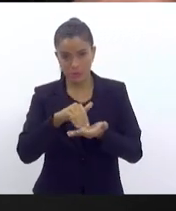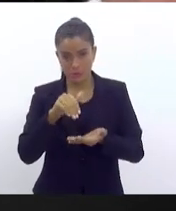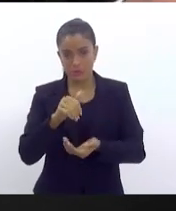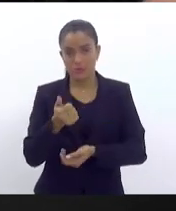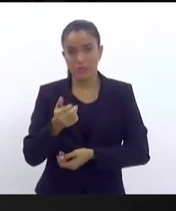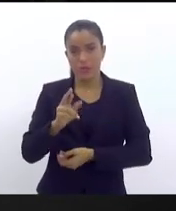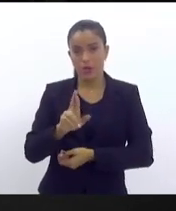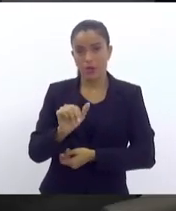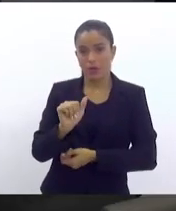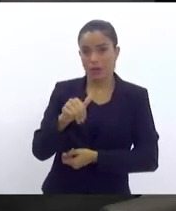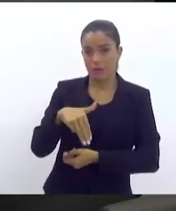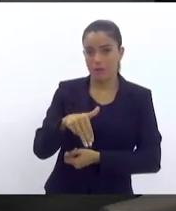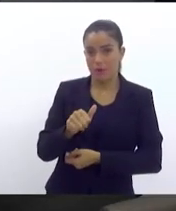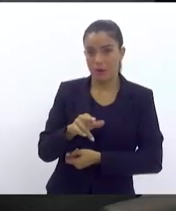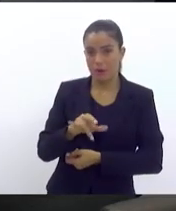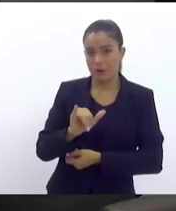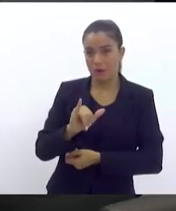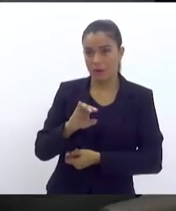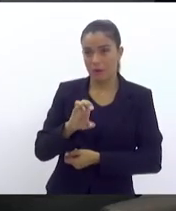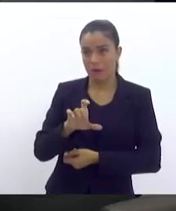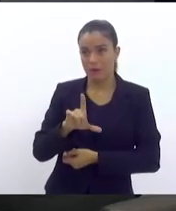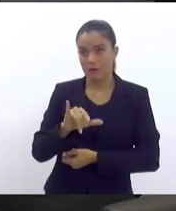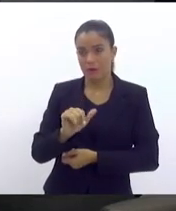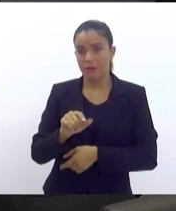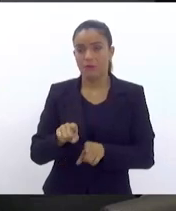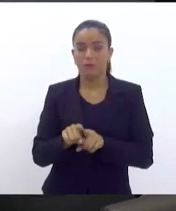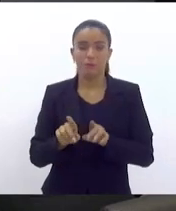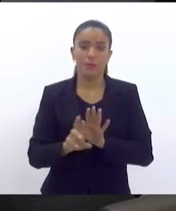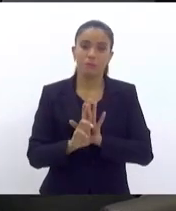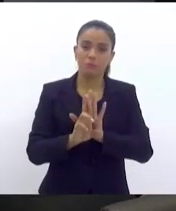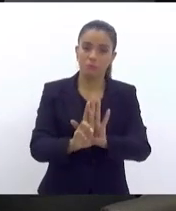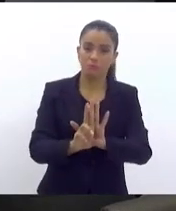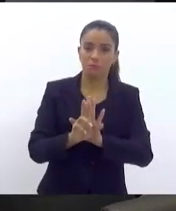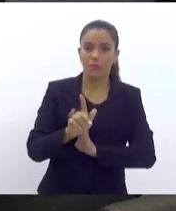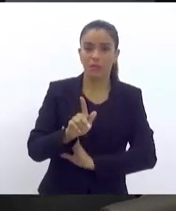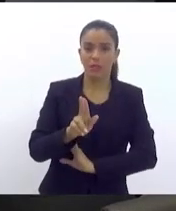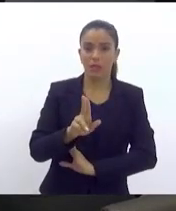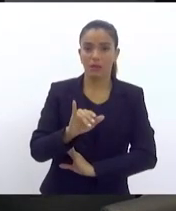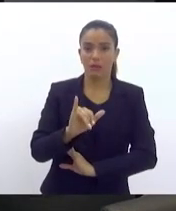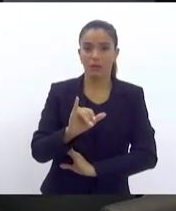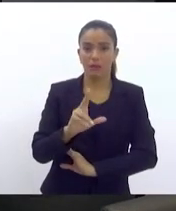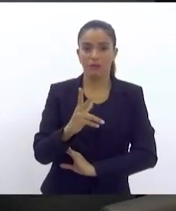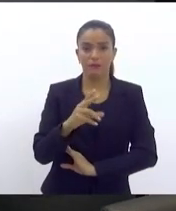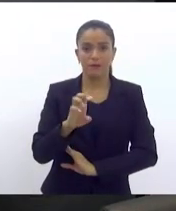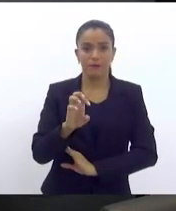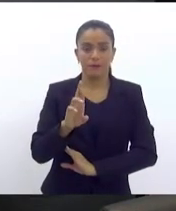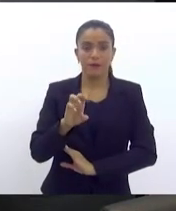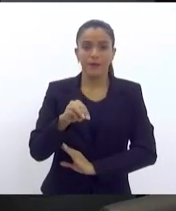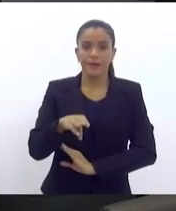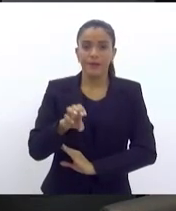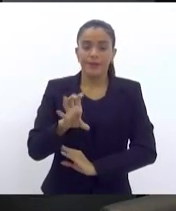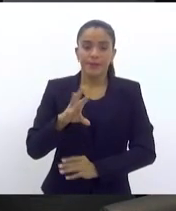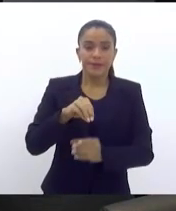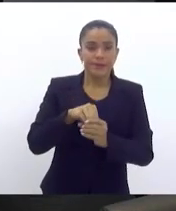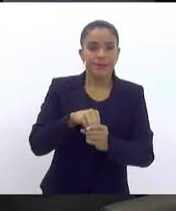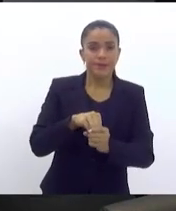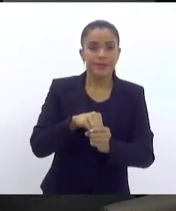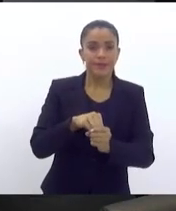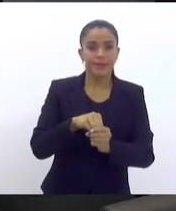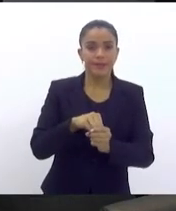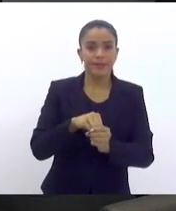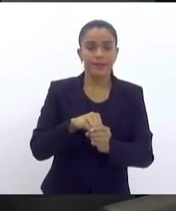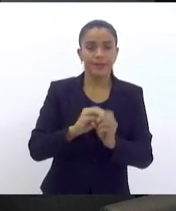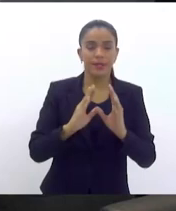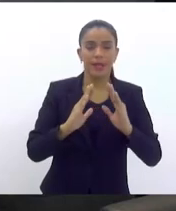o nosso amigo Guilherme da representando a subsecretaria ali dentro da casa civil também